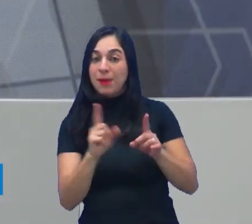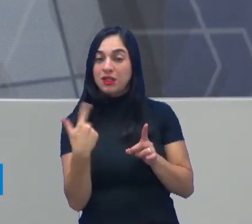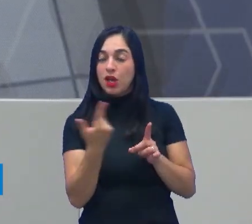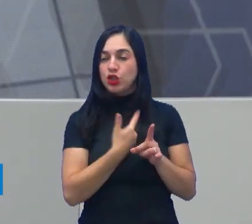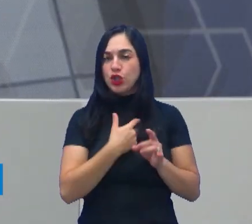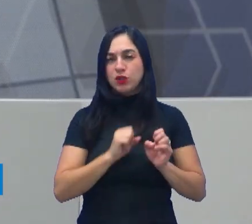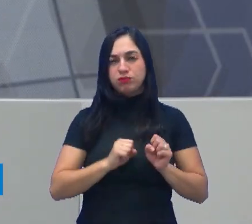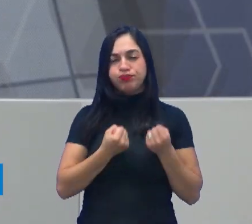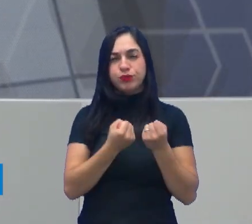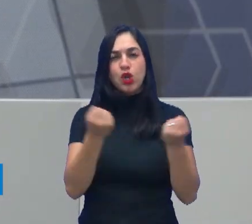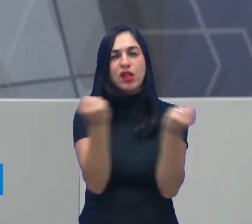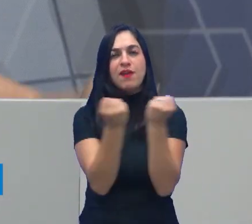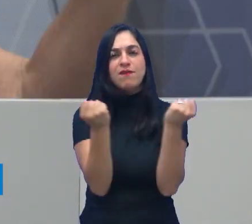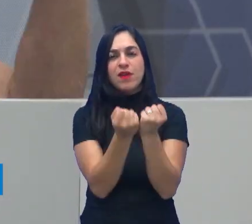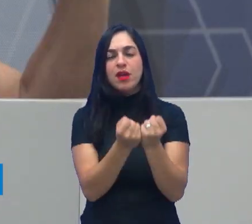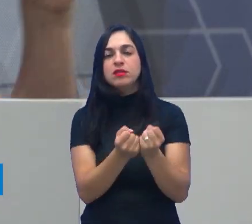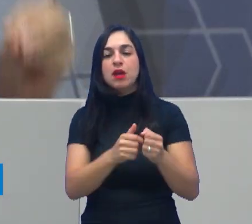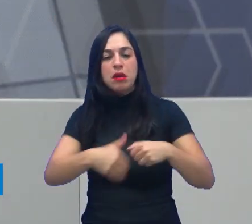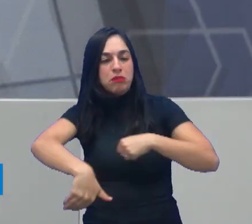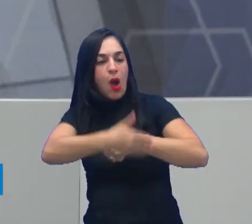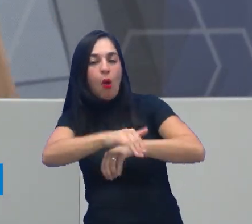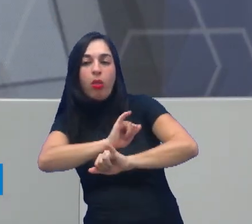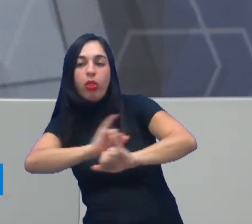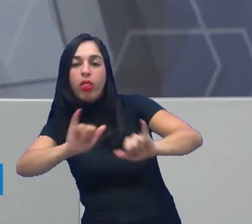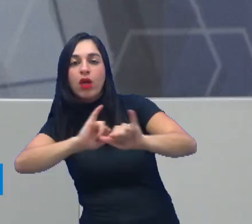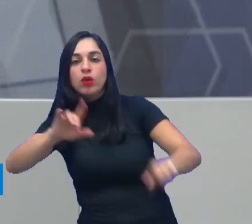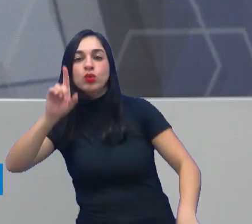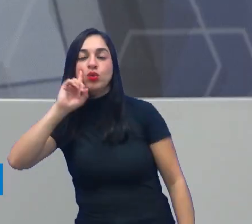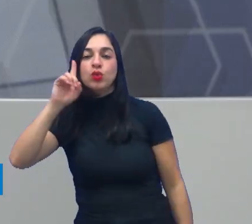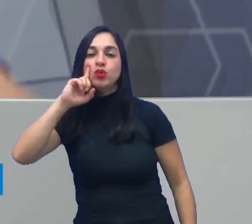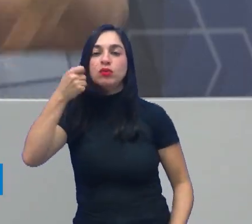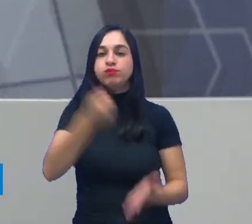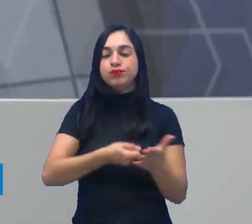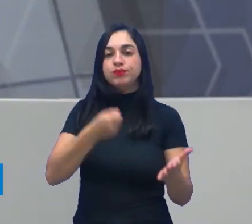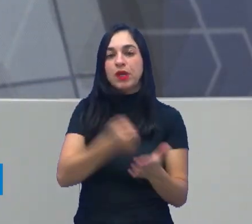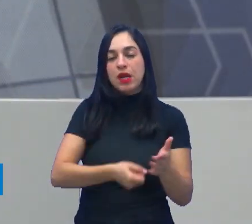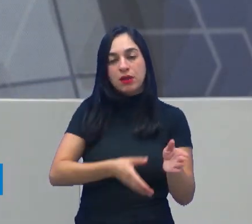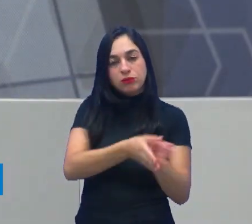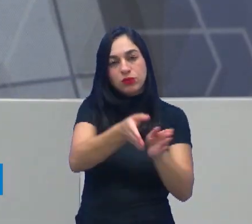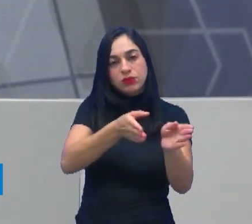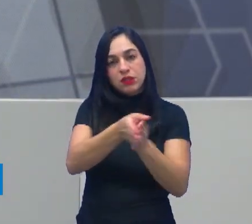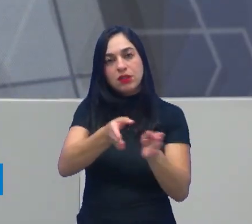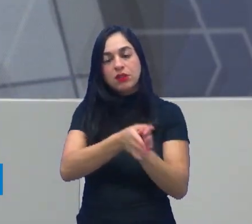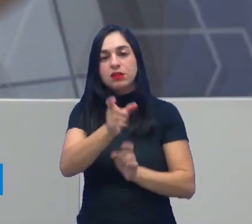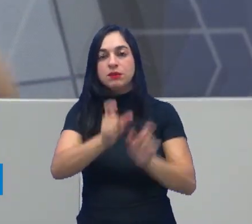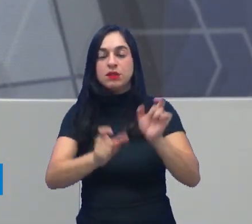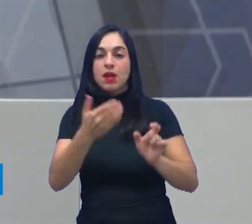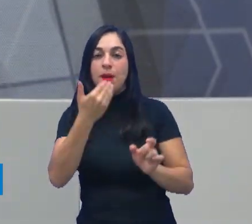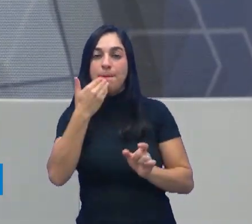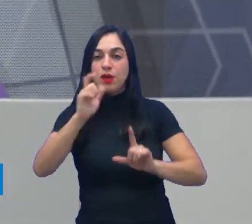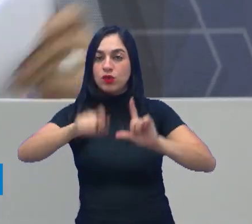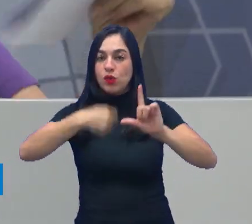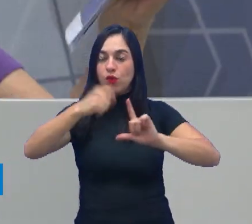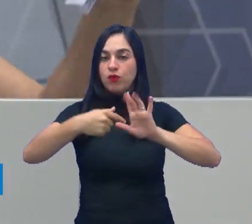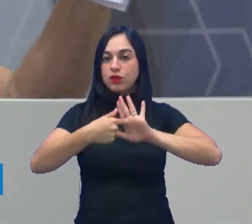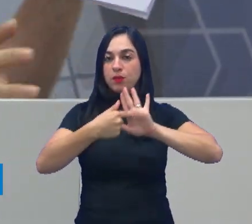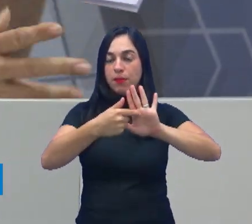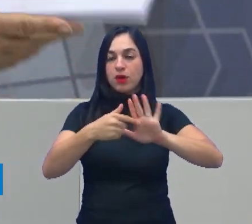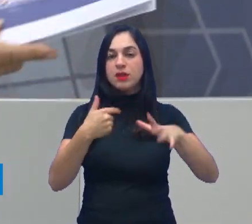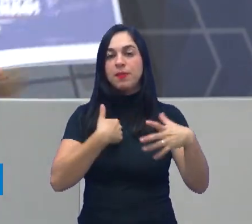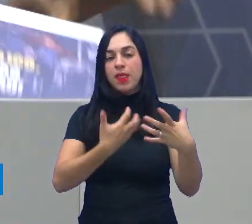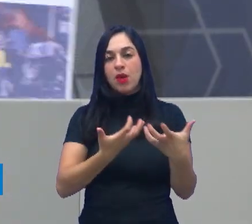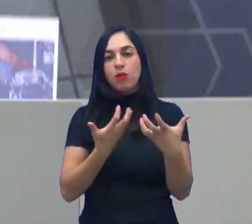na rua, na luta e no dia a dia, orientando as pessoas. E agora eu quero que passe o vídeo aqui, que eu preciso